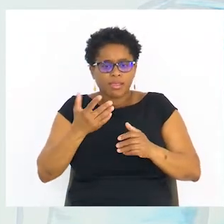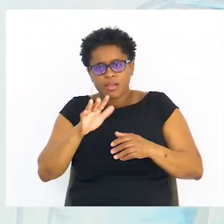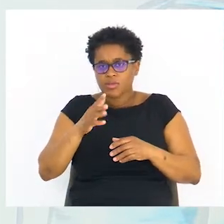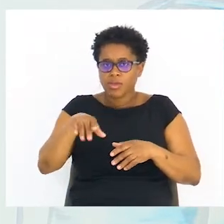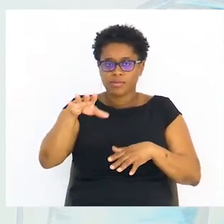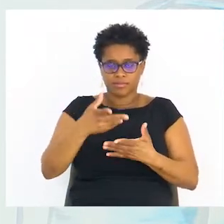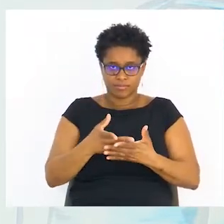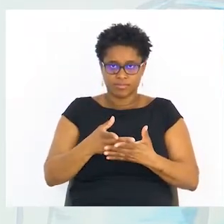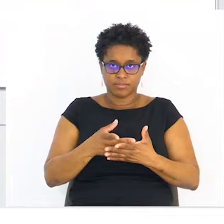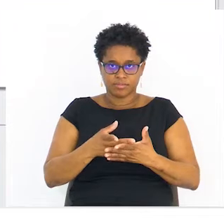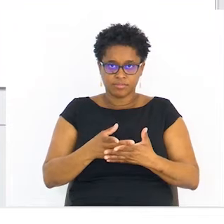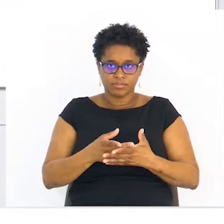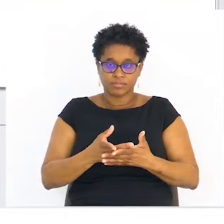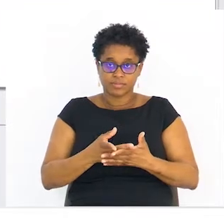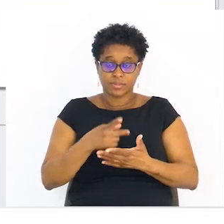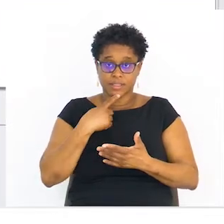dominá-la.